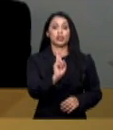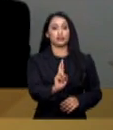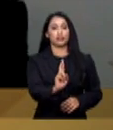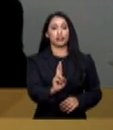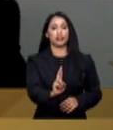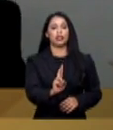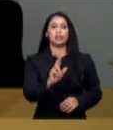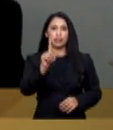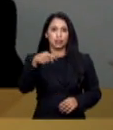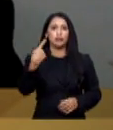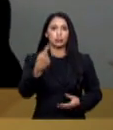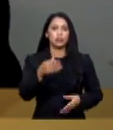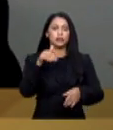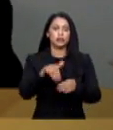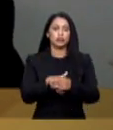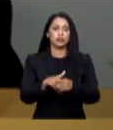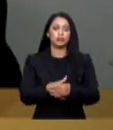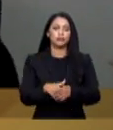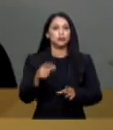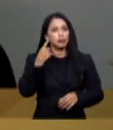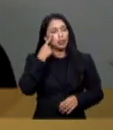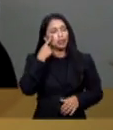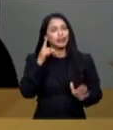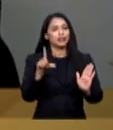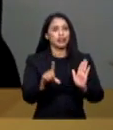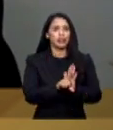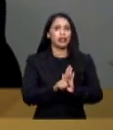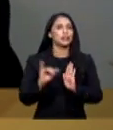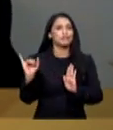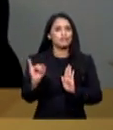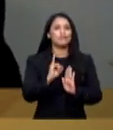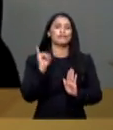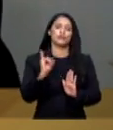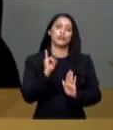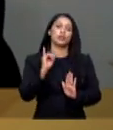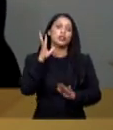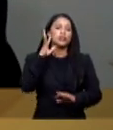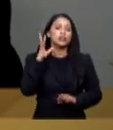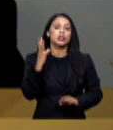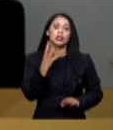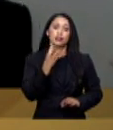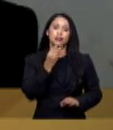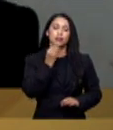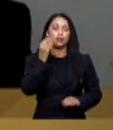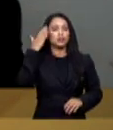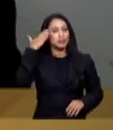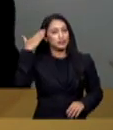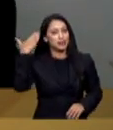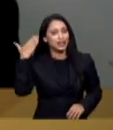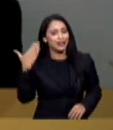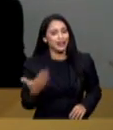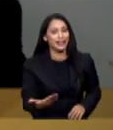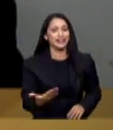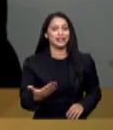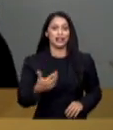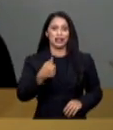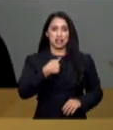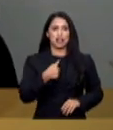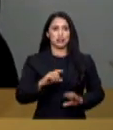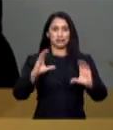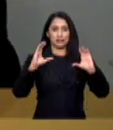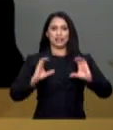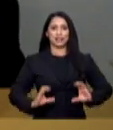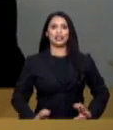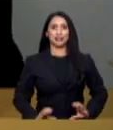rapidamente na sequência, mas observarei e apenas queria dizer isso, ministro Dias Toffoli, do meu muito obrigado, como cidadã,